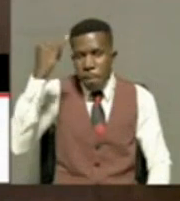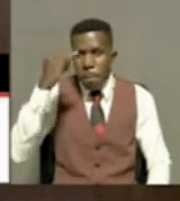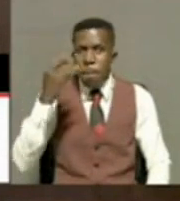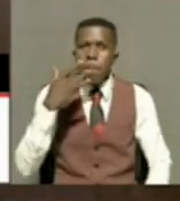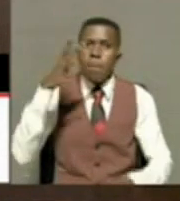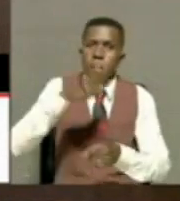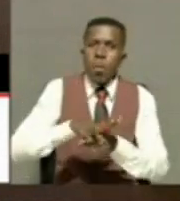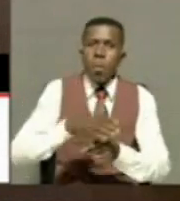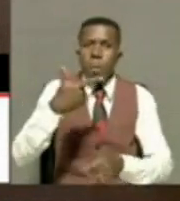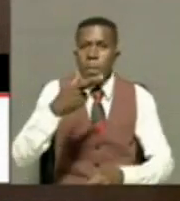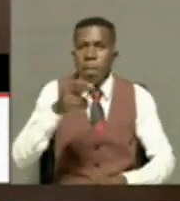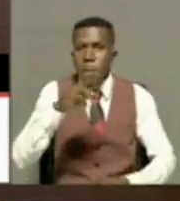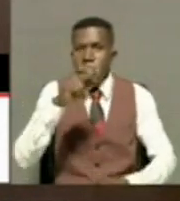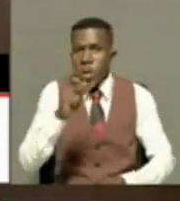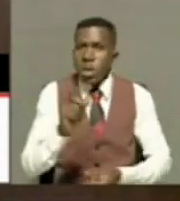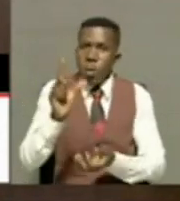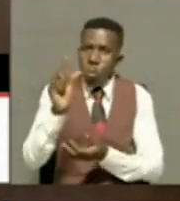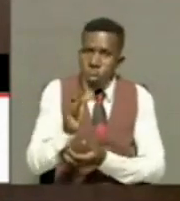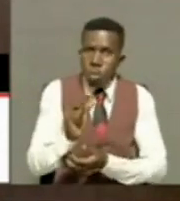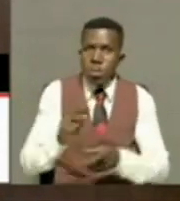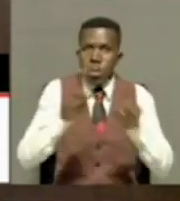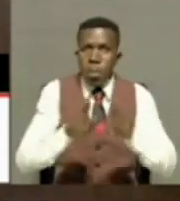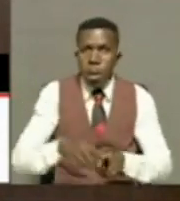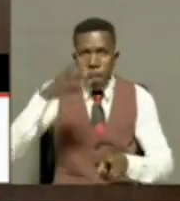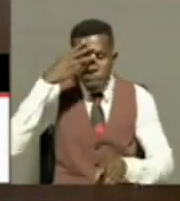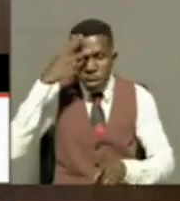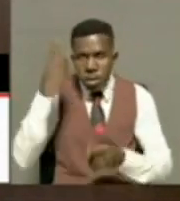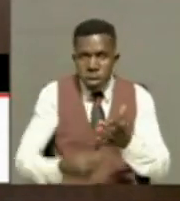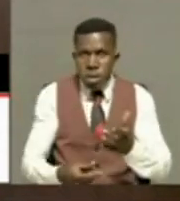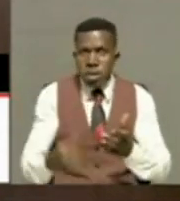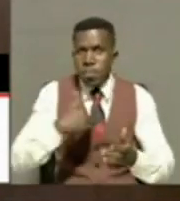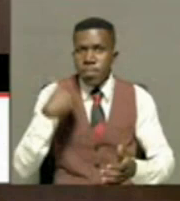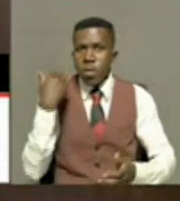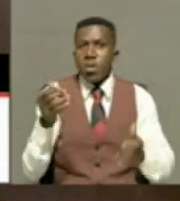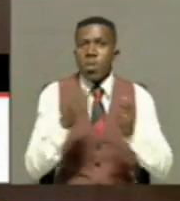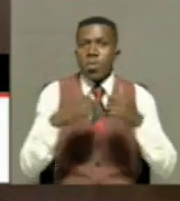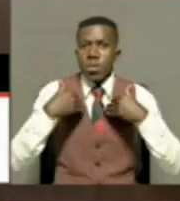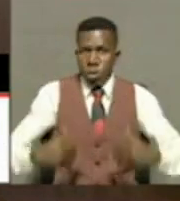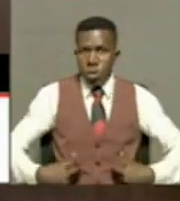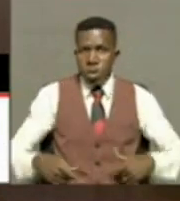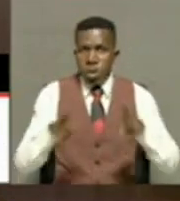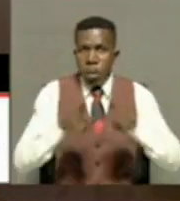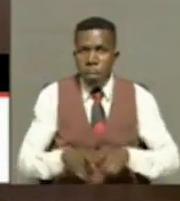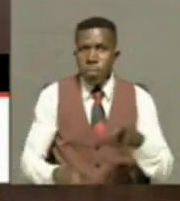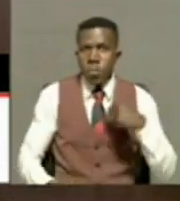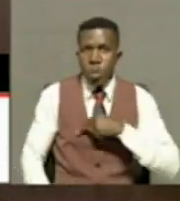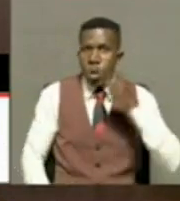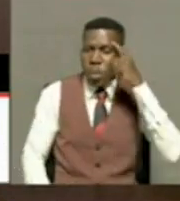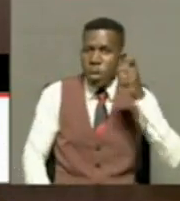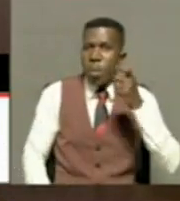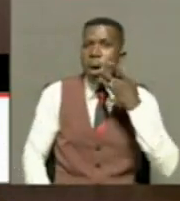produtos sensíveis que mexem com a saúde, que mexem com o ambiente, em que estamos a propor taxas